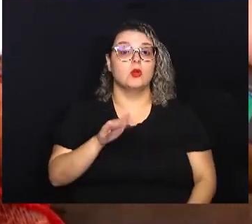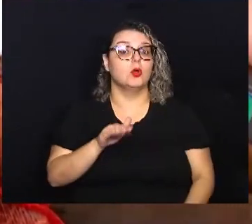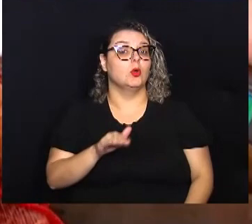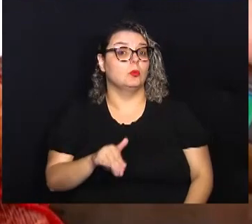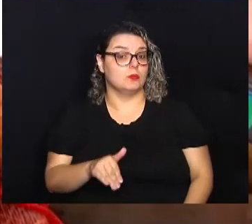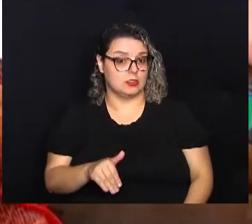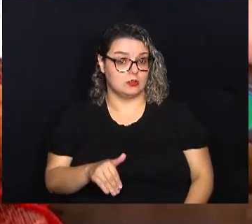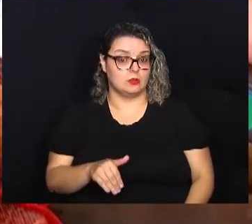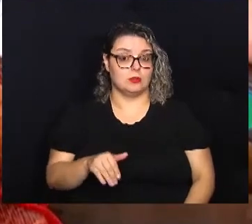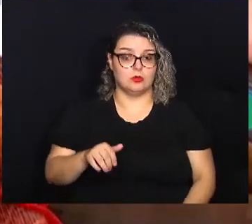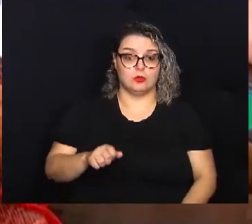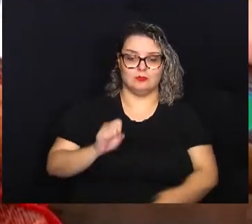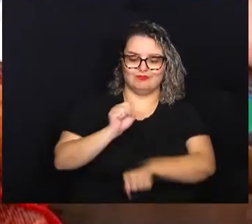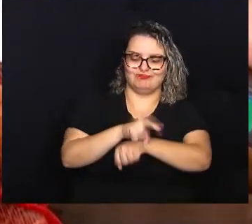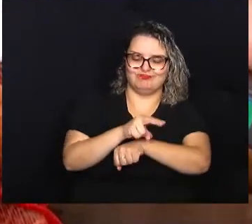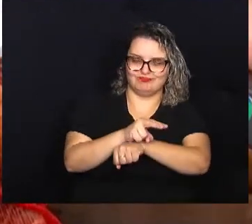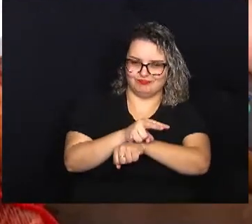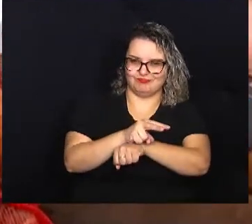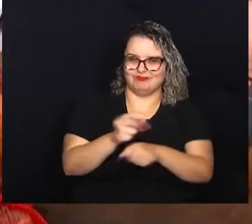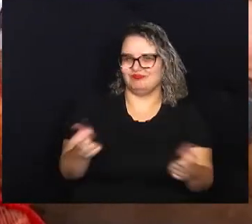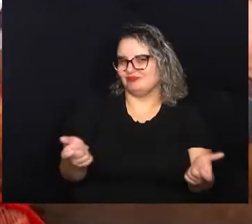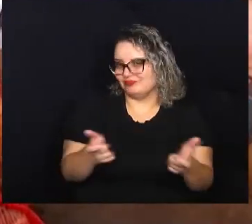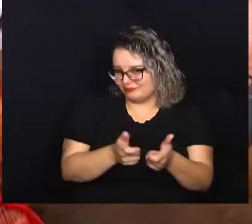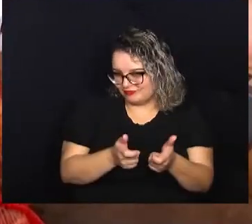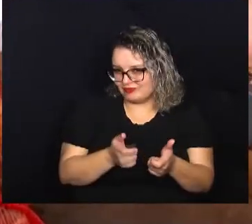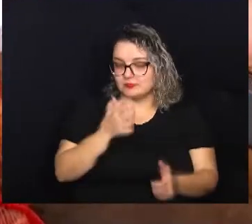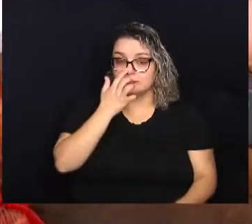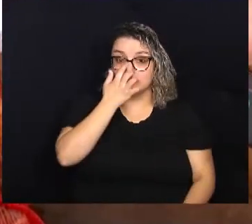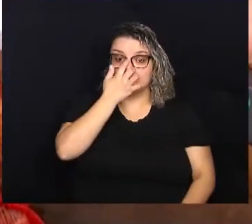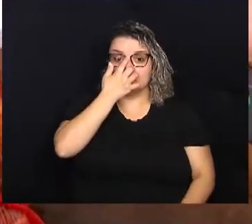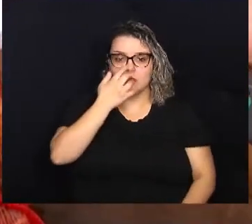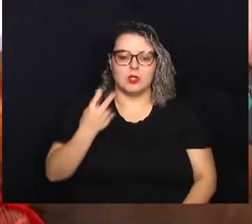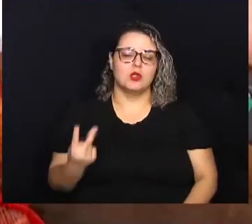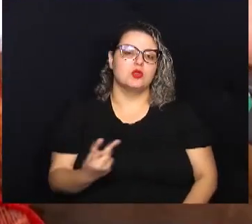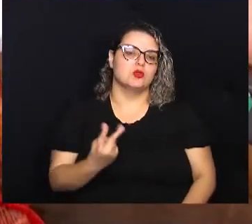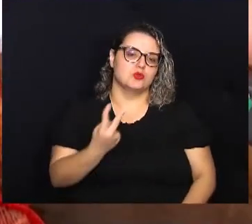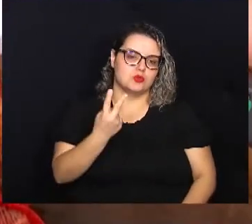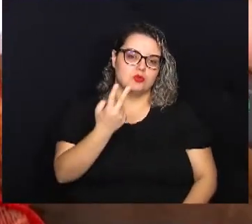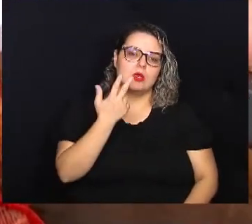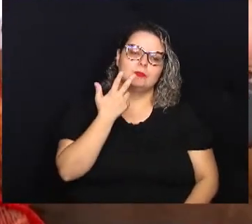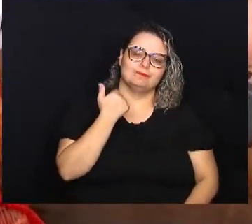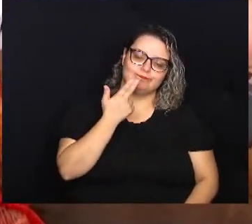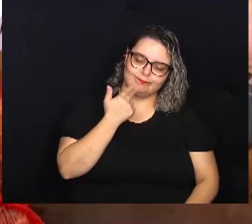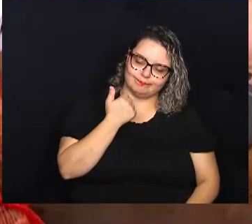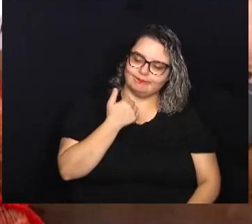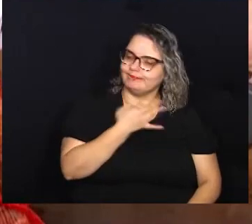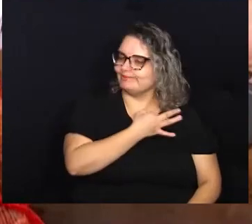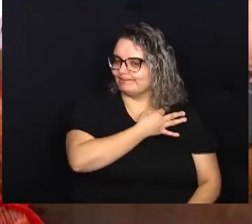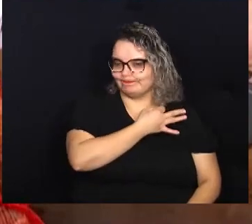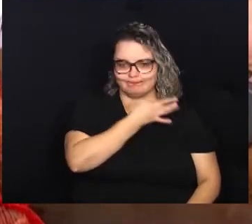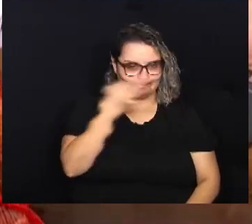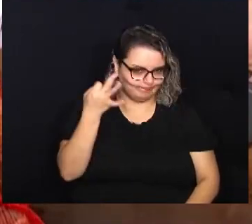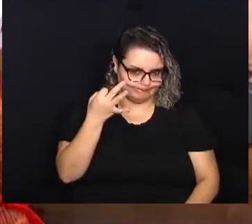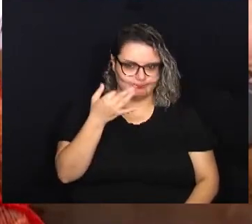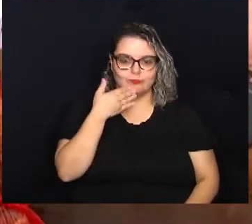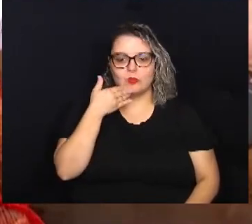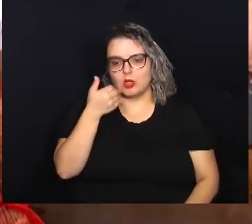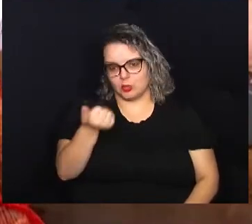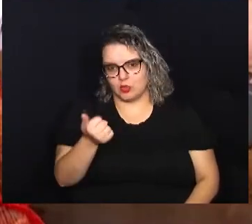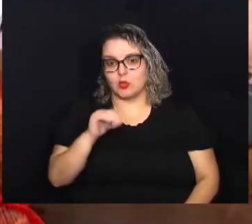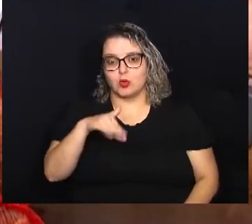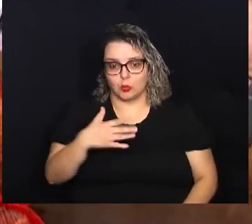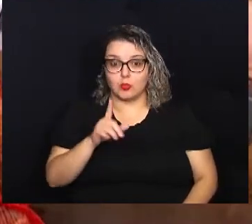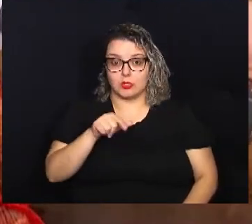o agrotóxico também é uma quantidade é diminuída e o valor nutricional desses alimentos ele fica melhor quando